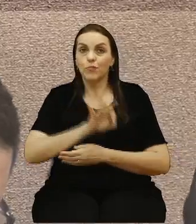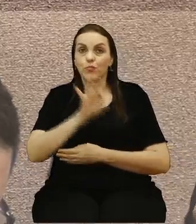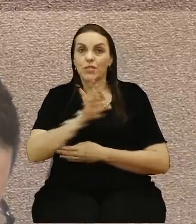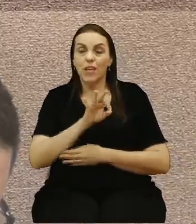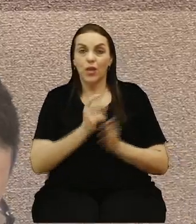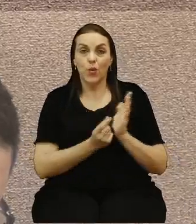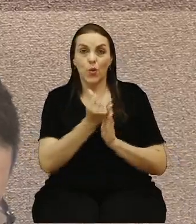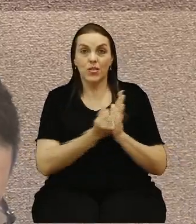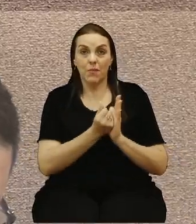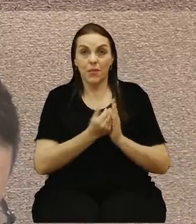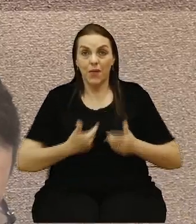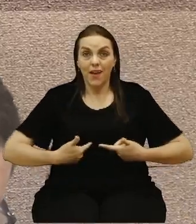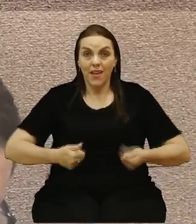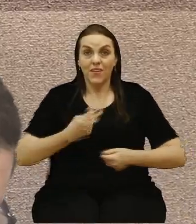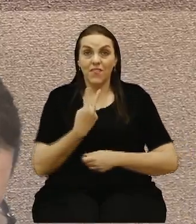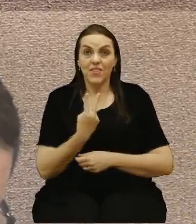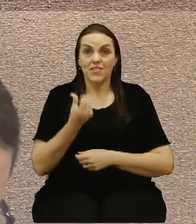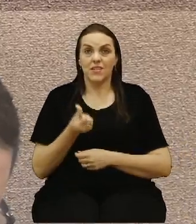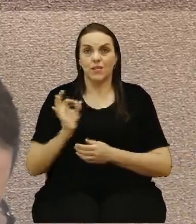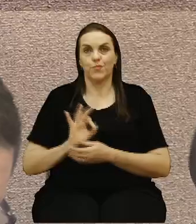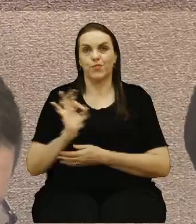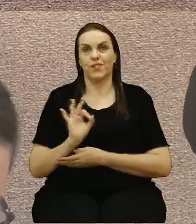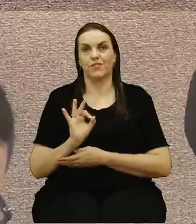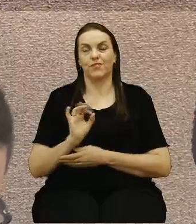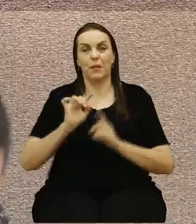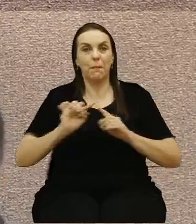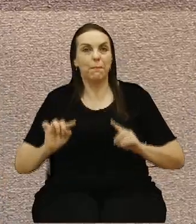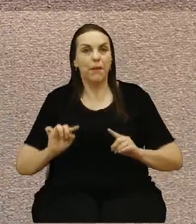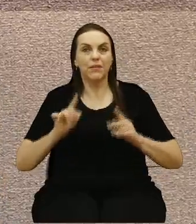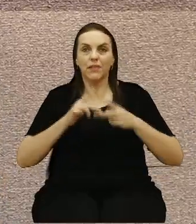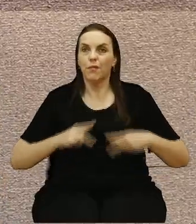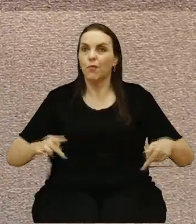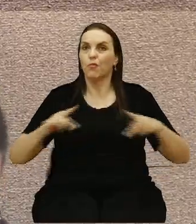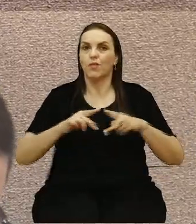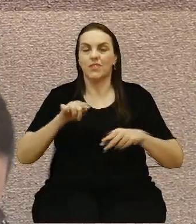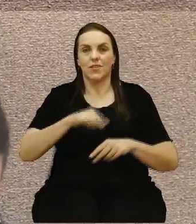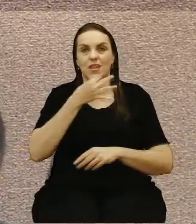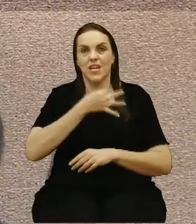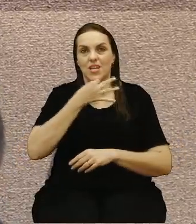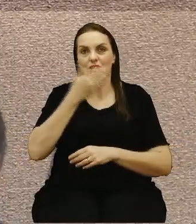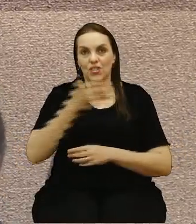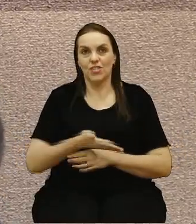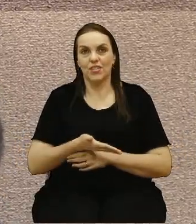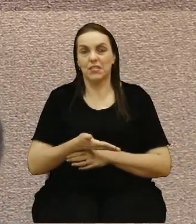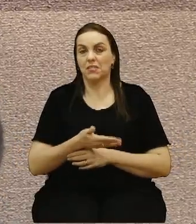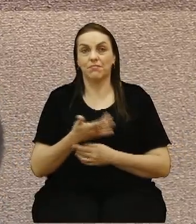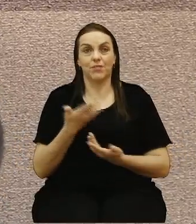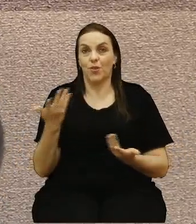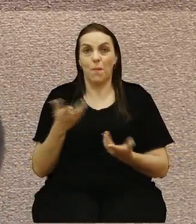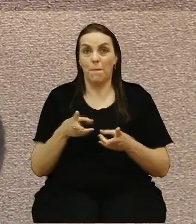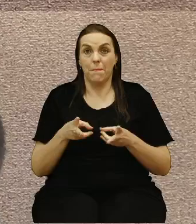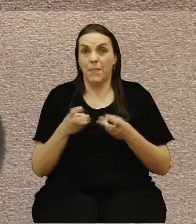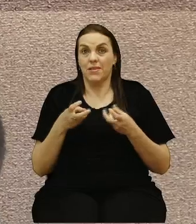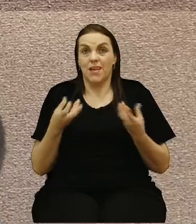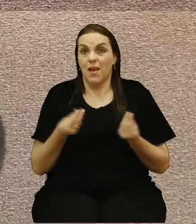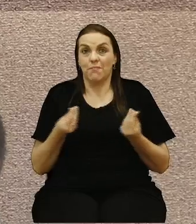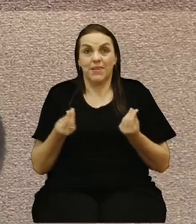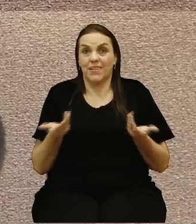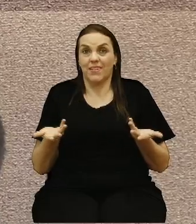gasta 26%. Só que a população de Caxias do Sul não sente esse